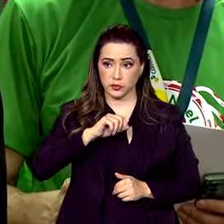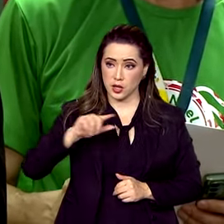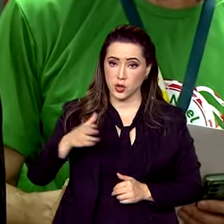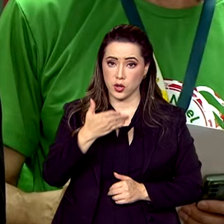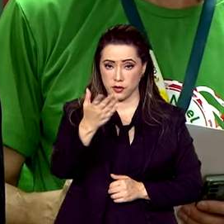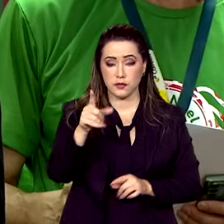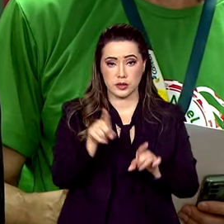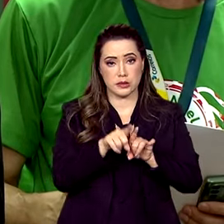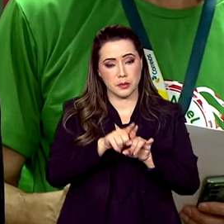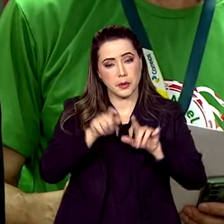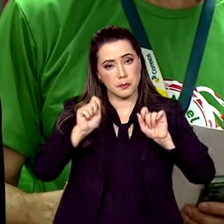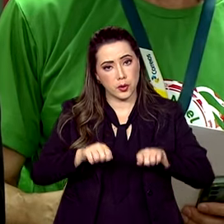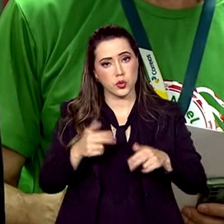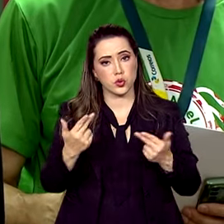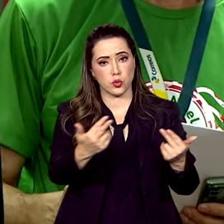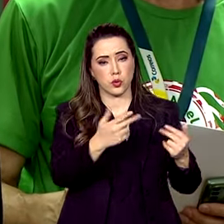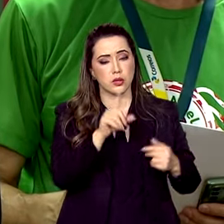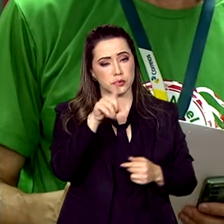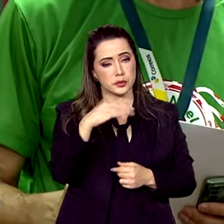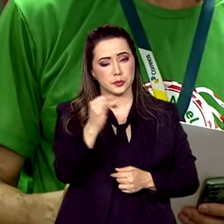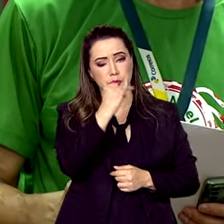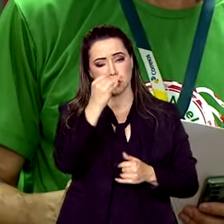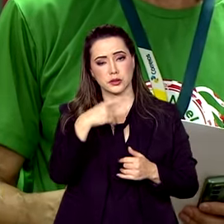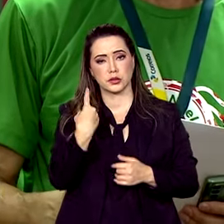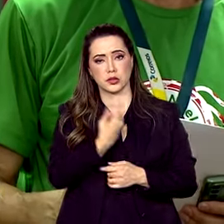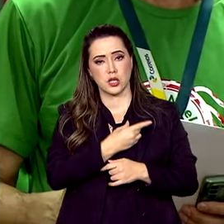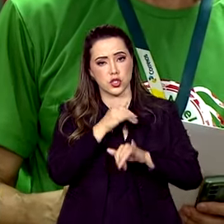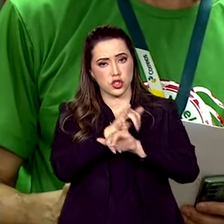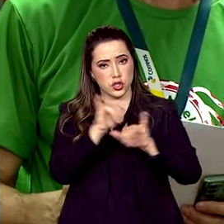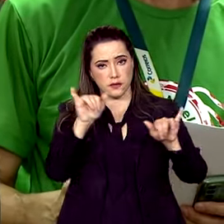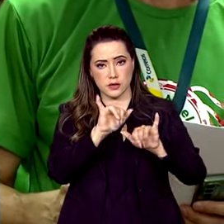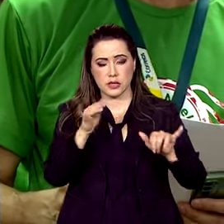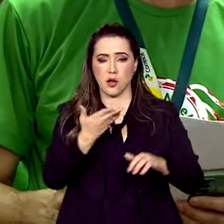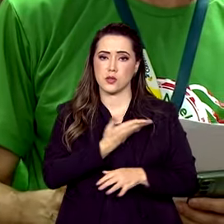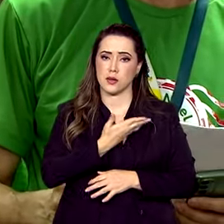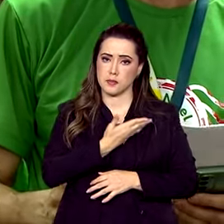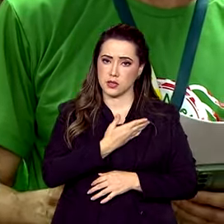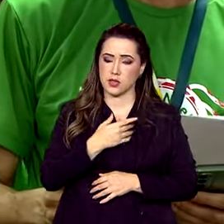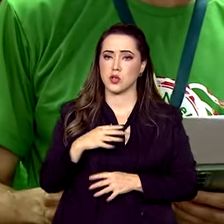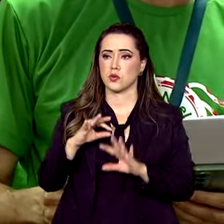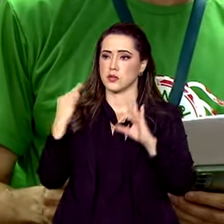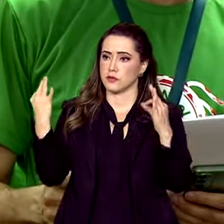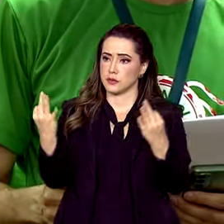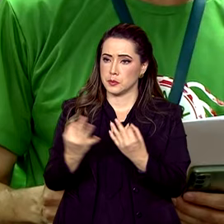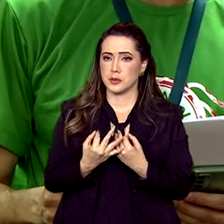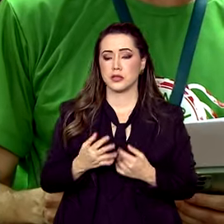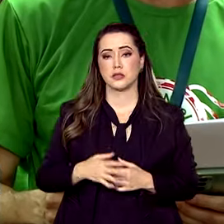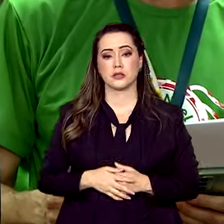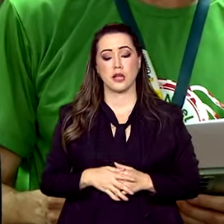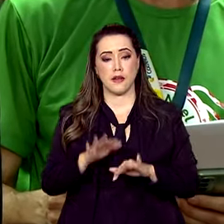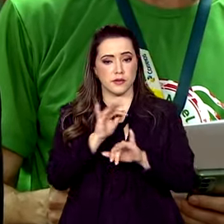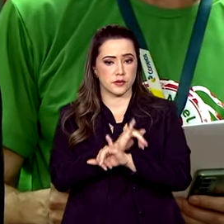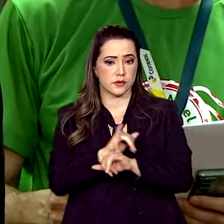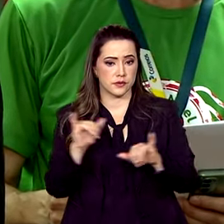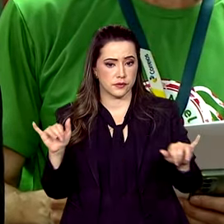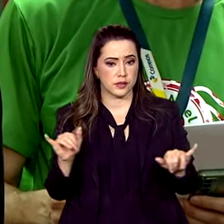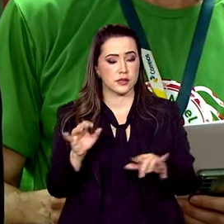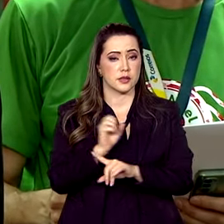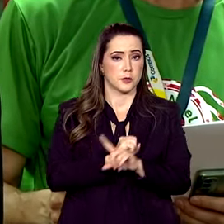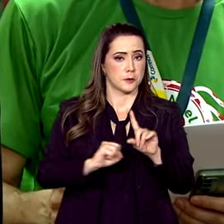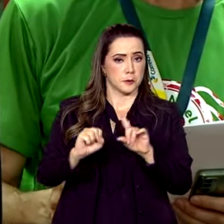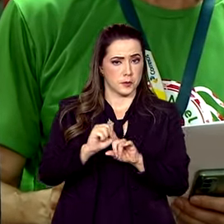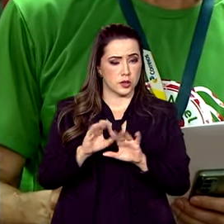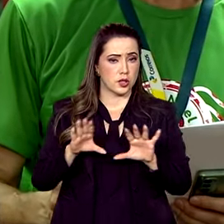você também um Papai Noel. Acho que é importante a gente avisar os amigos, avisar os familiares, avisar as